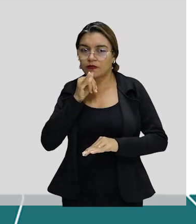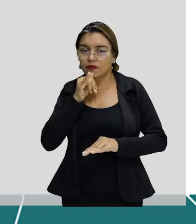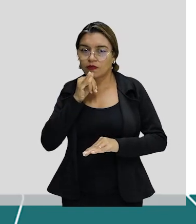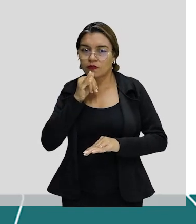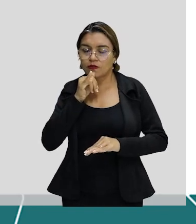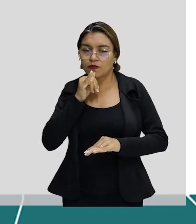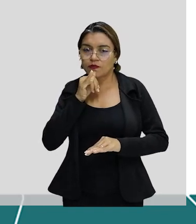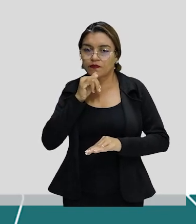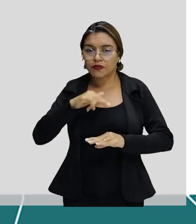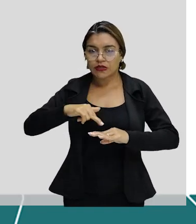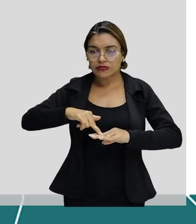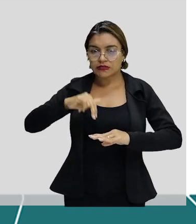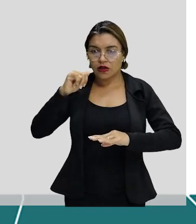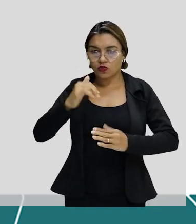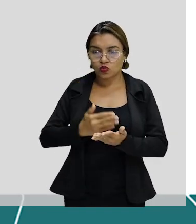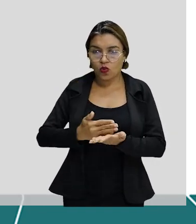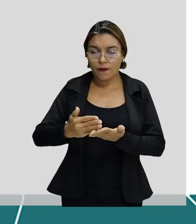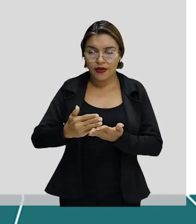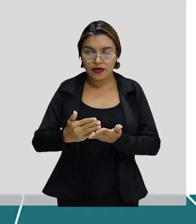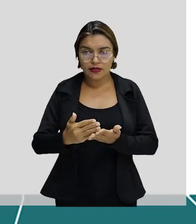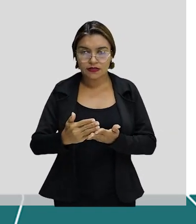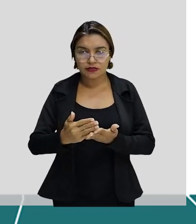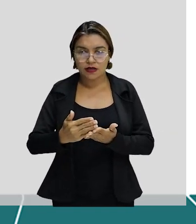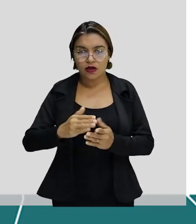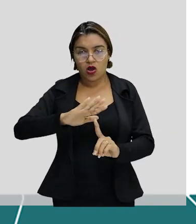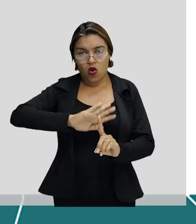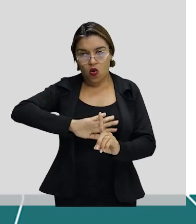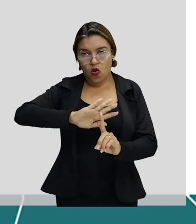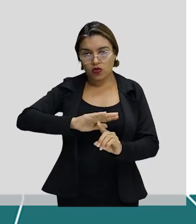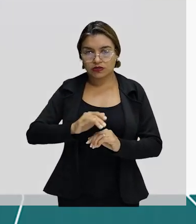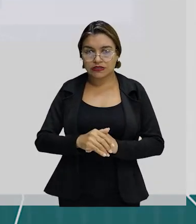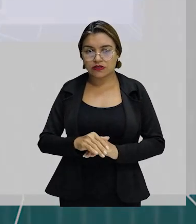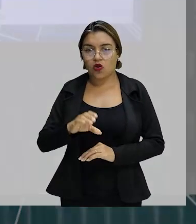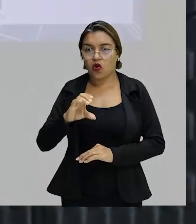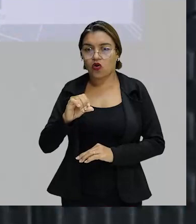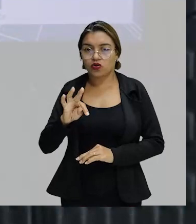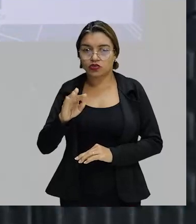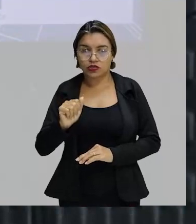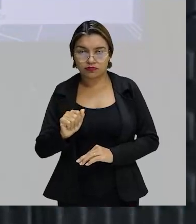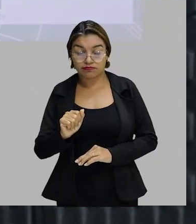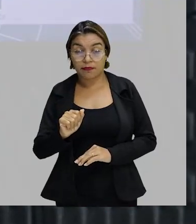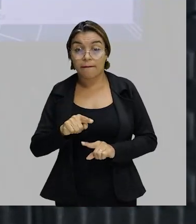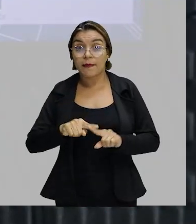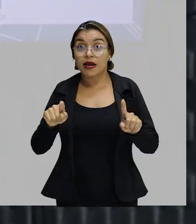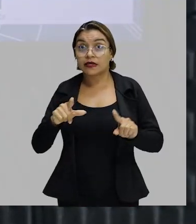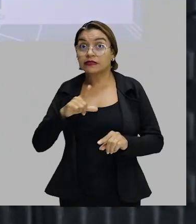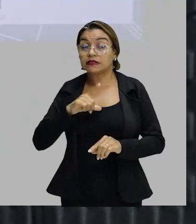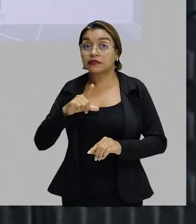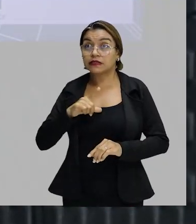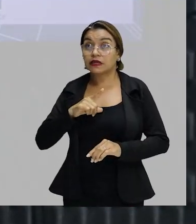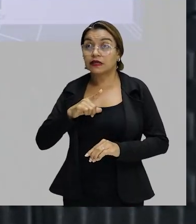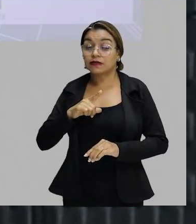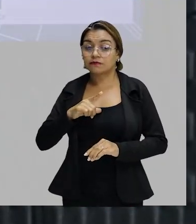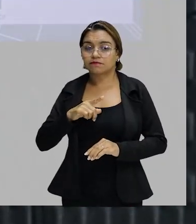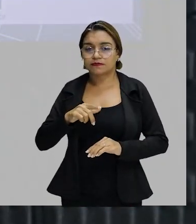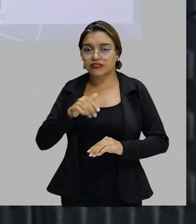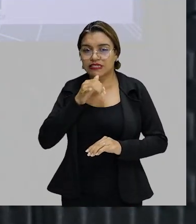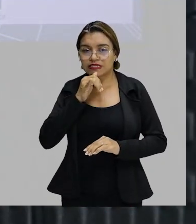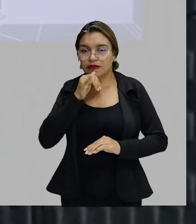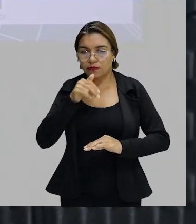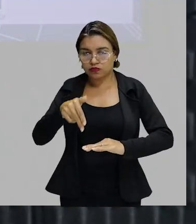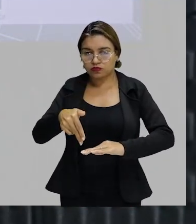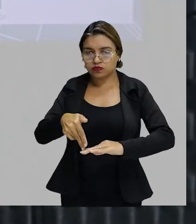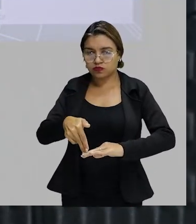a a imagem ó ele tá posicionado na plataforma de costa na Plata forma e ele vai realizar um salto para a